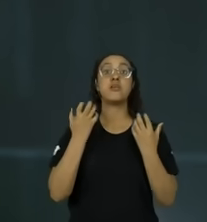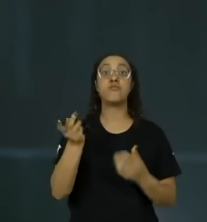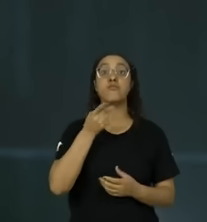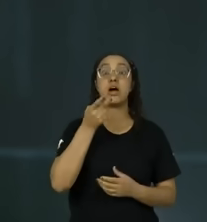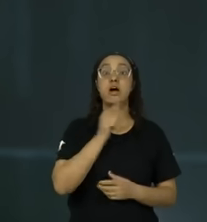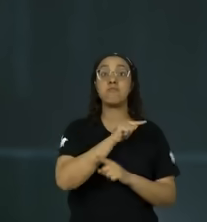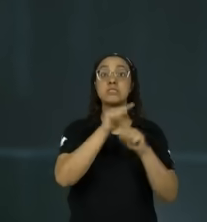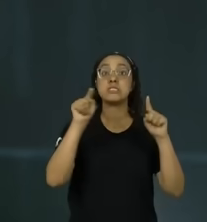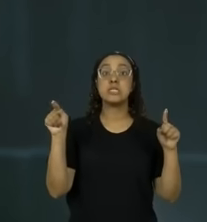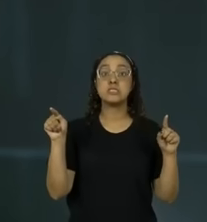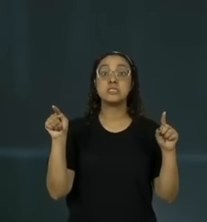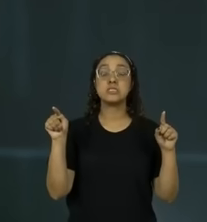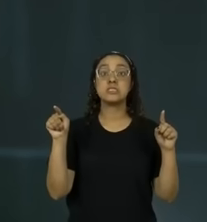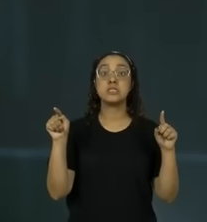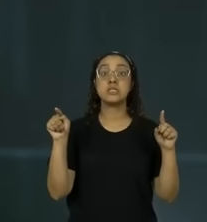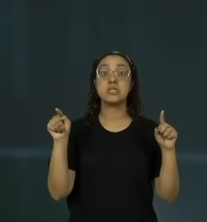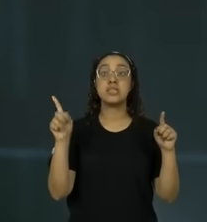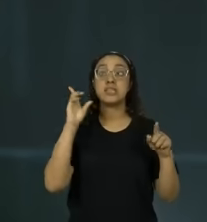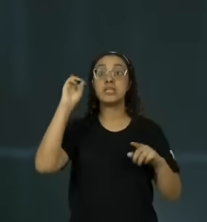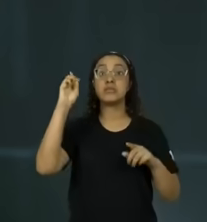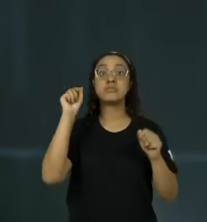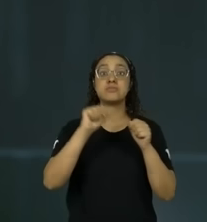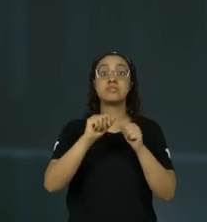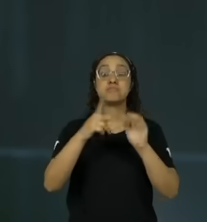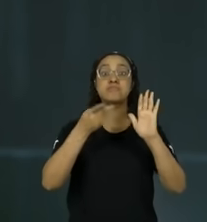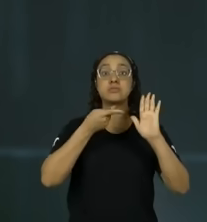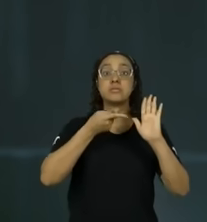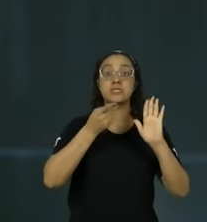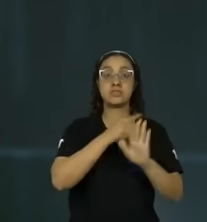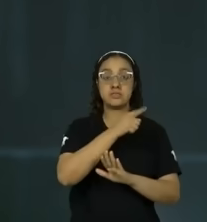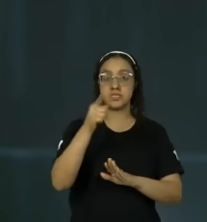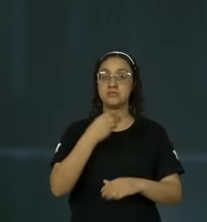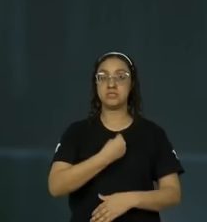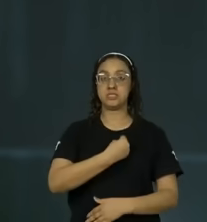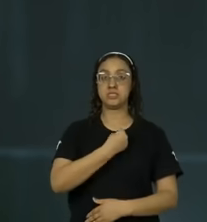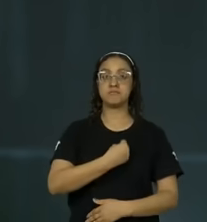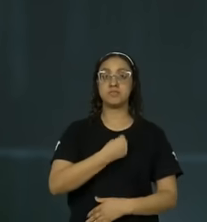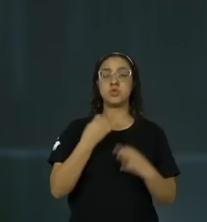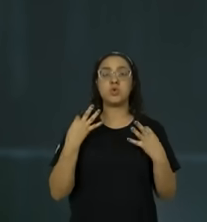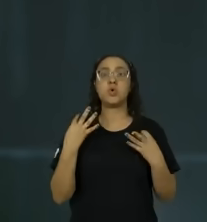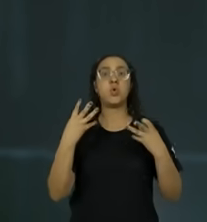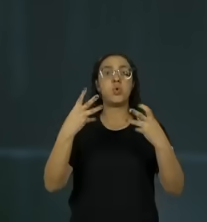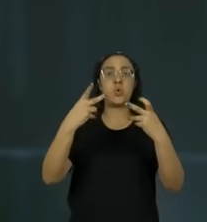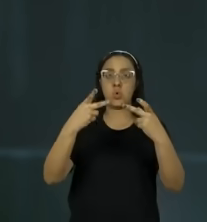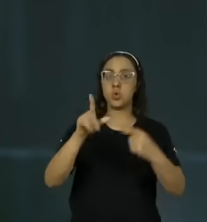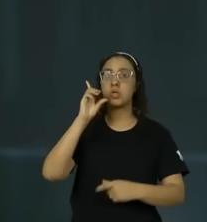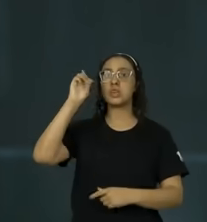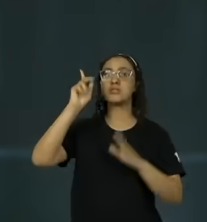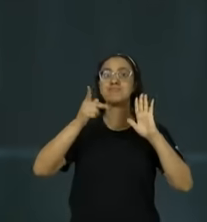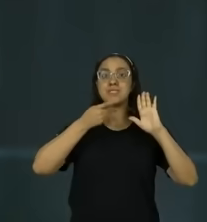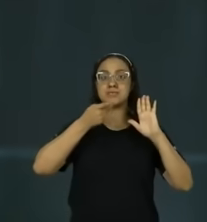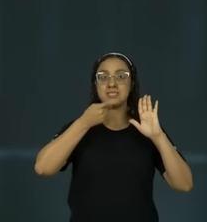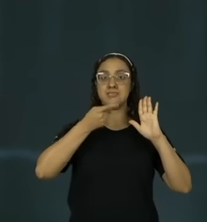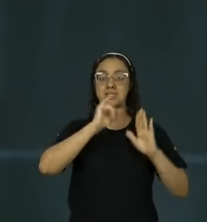da sua vida, que essa é uma promessa que Deus vai fazer a você. Tudo o que Deus prometeu